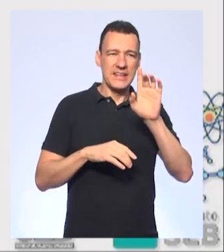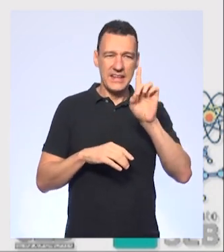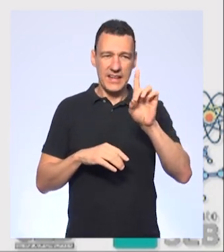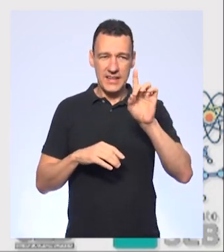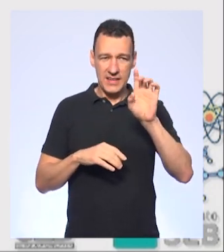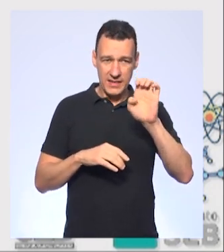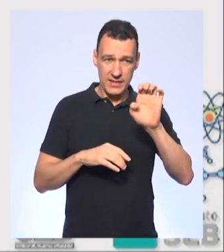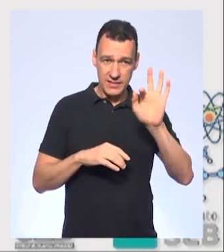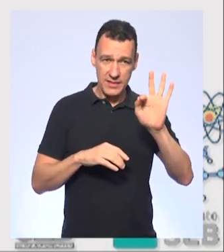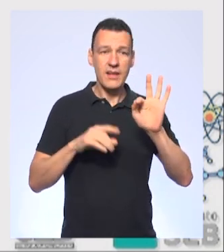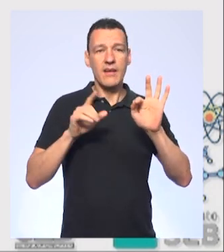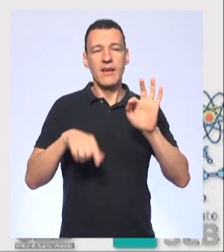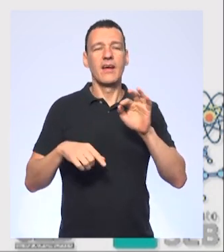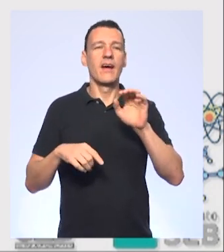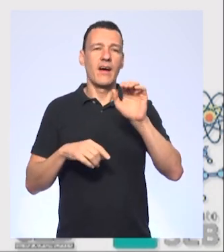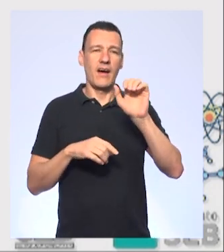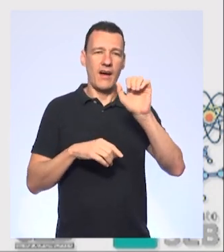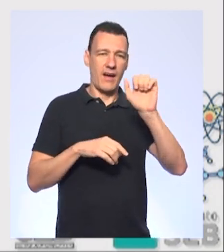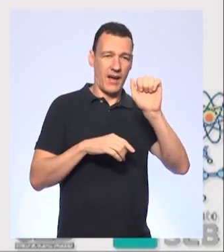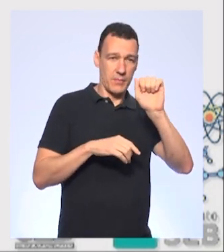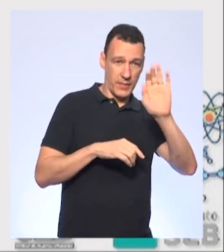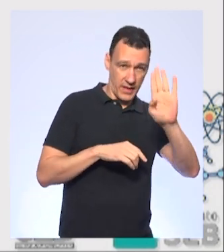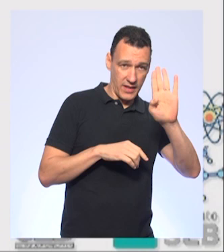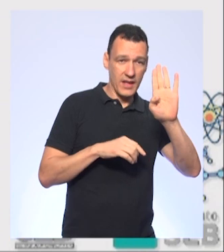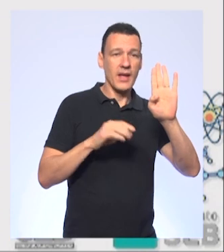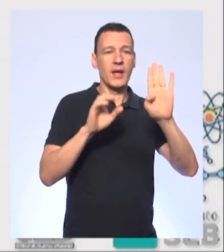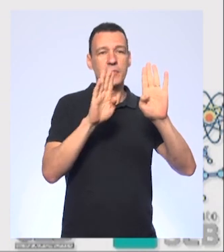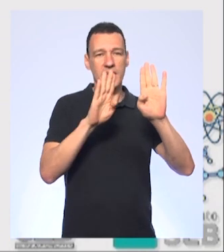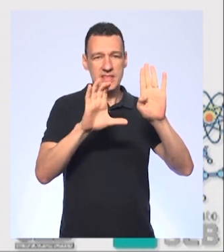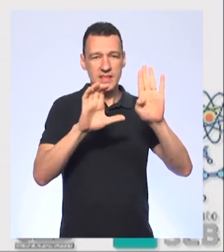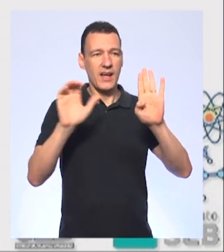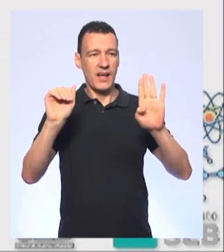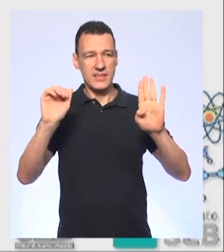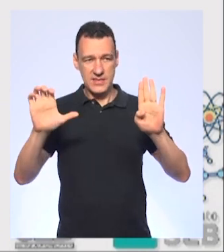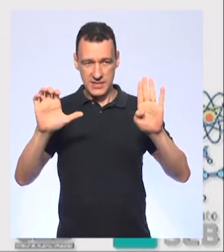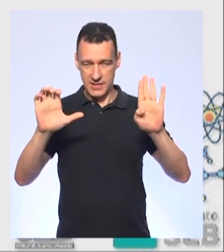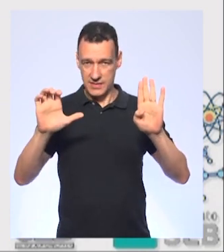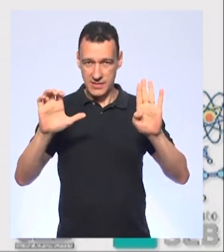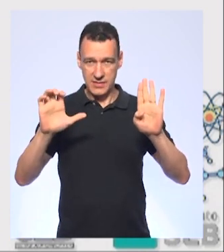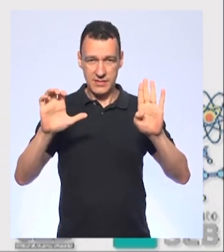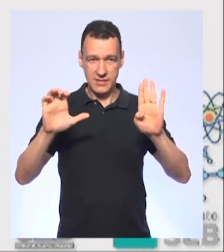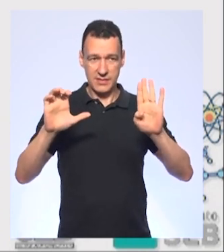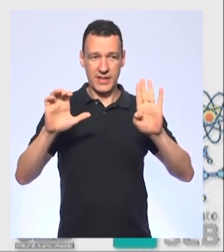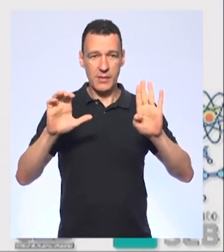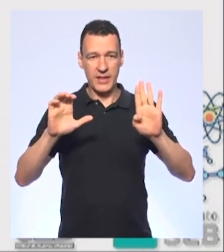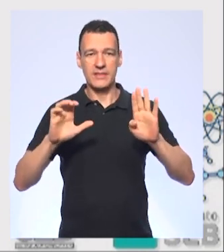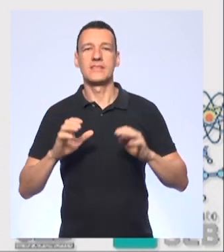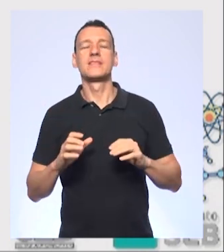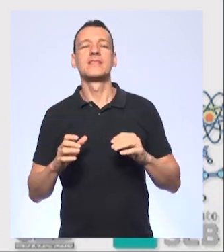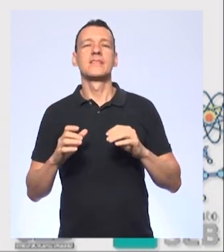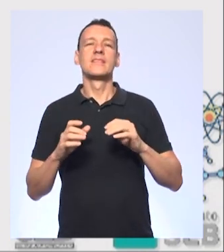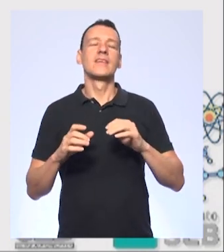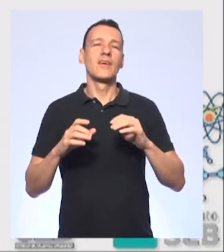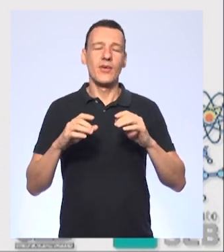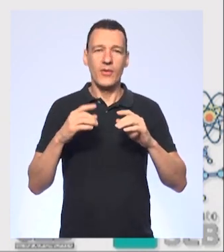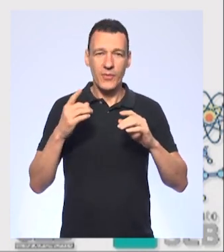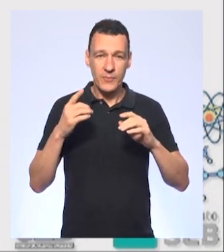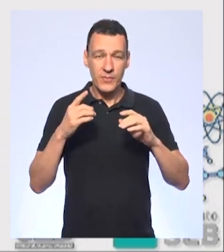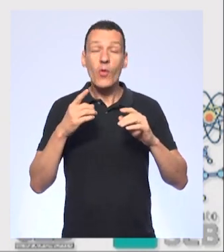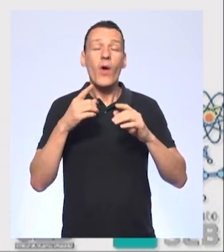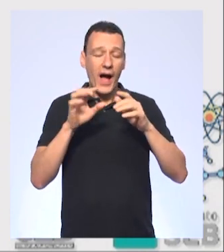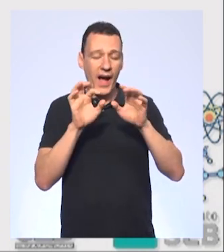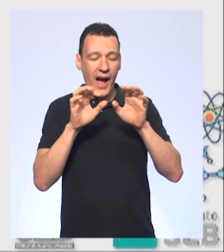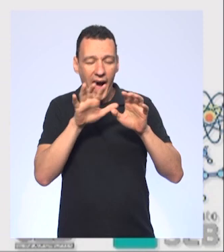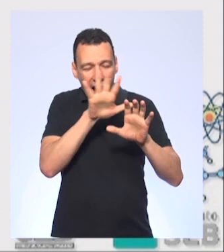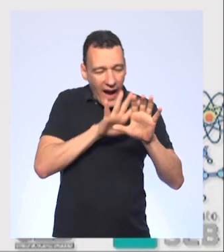forma que ADEF é um quadrado. A área desse quadrado em centímetros quadrados vale quanto? Bom,